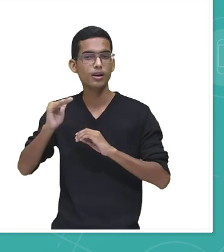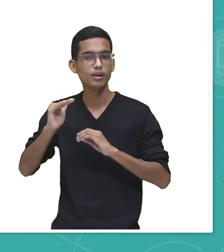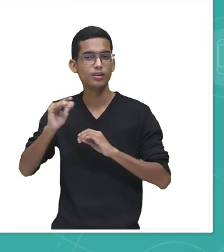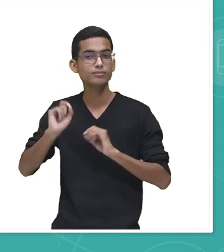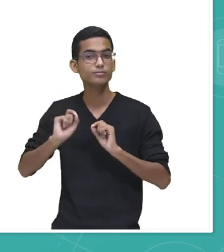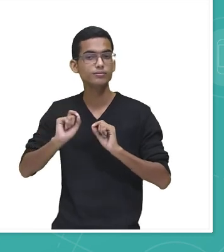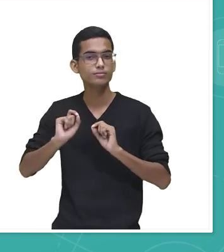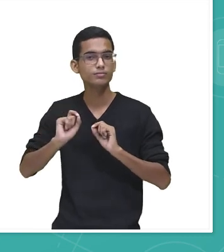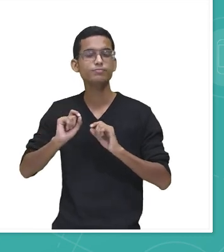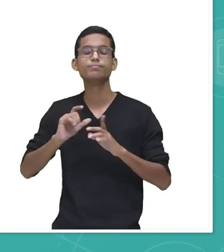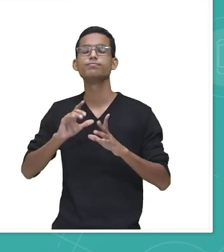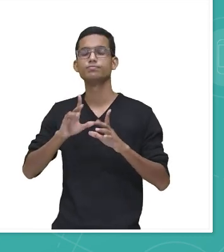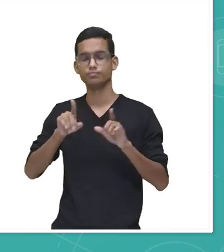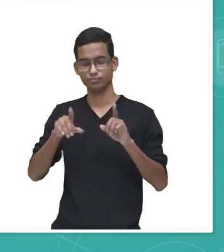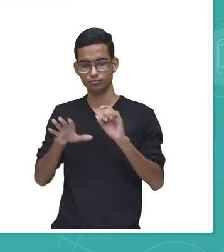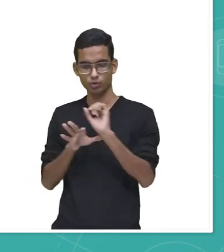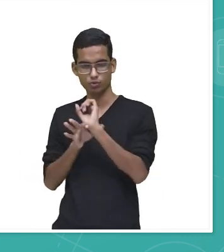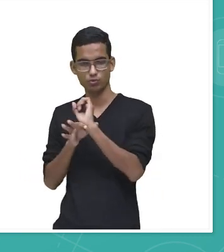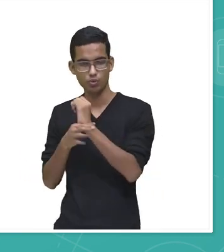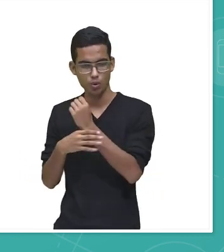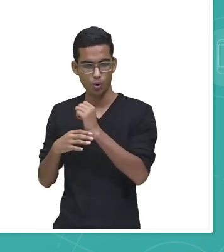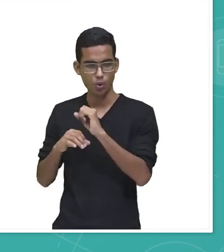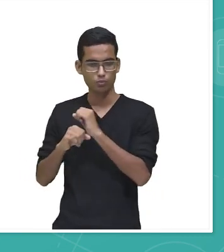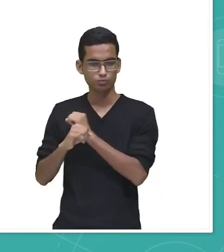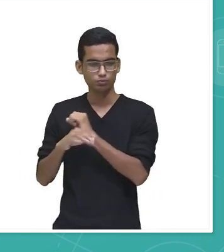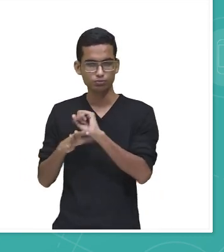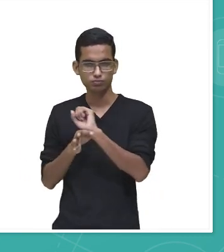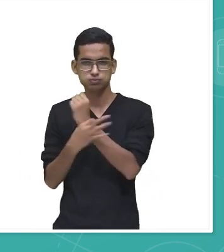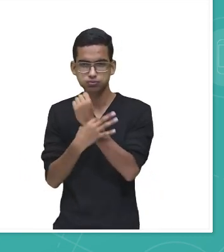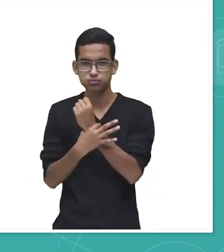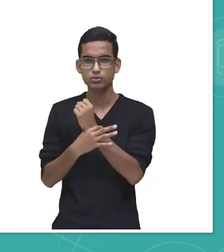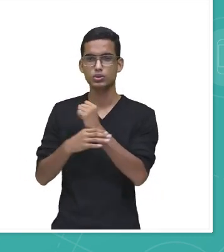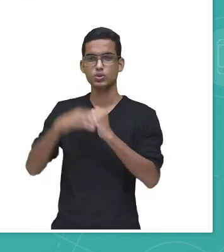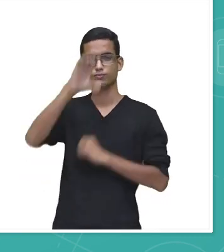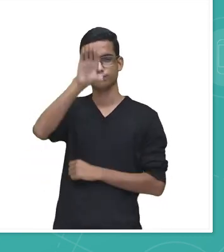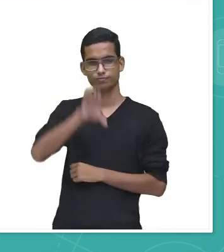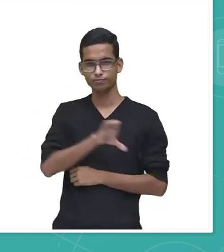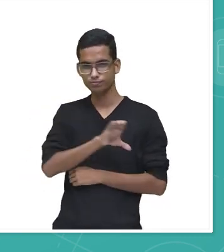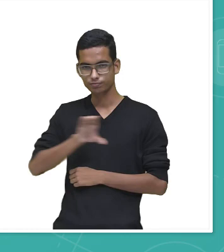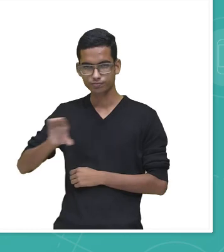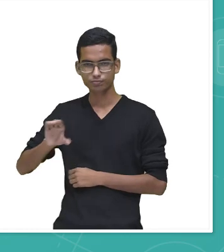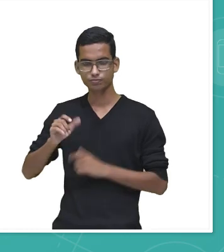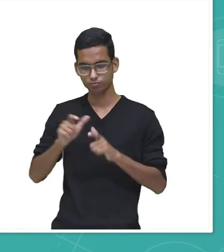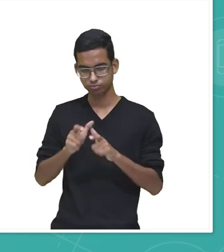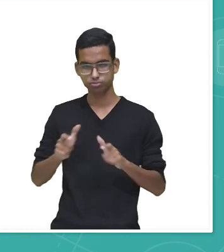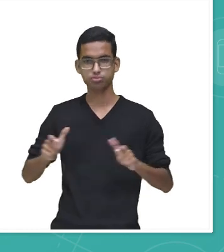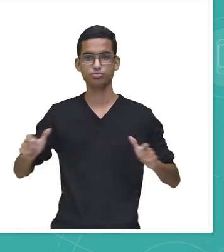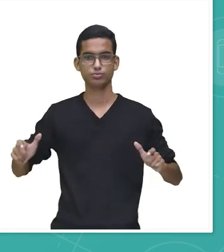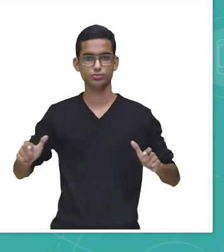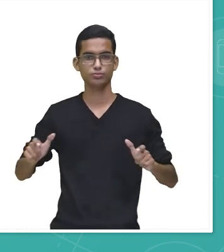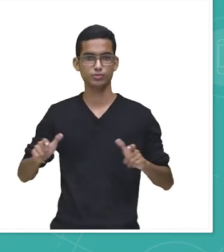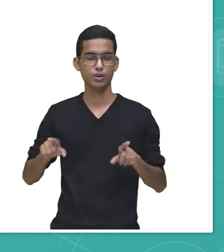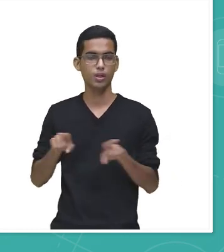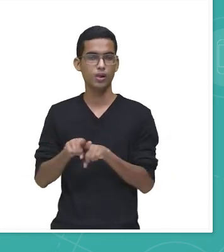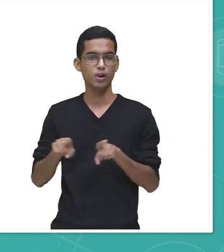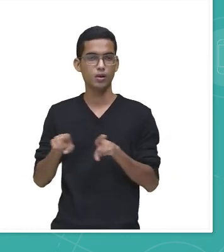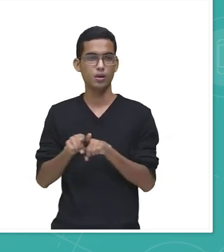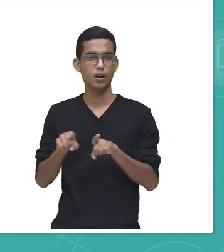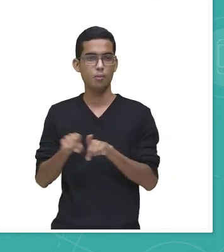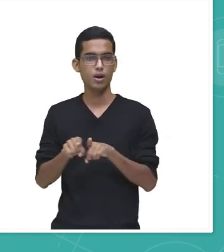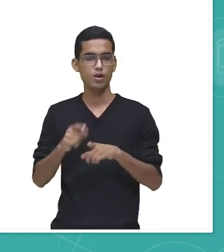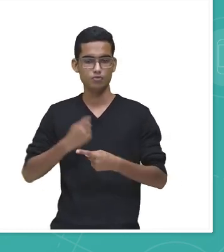Fortalecimento do cristianismo, não é isso? Concentração da população nas comunidades rurais, declínio do